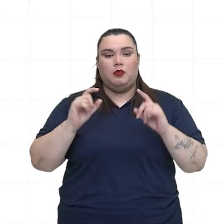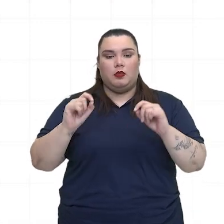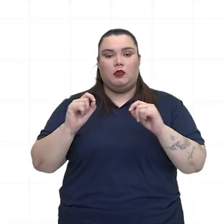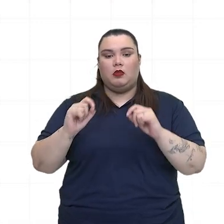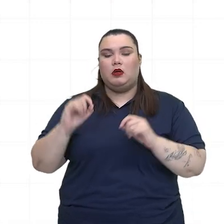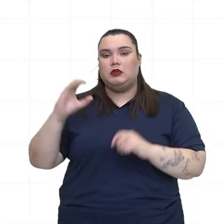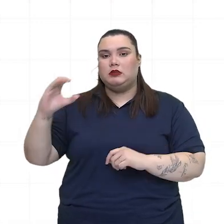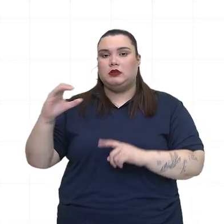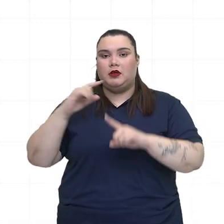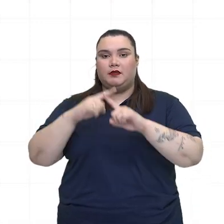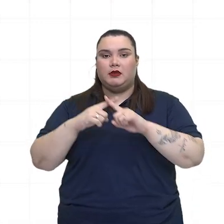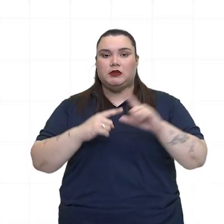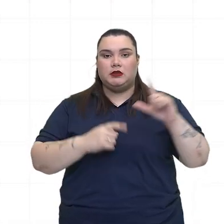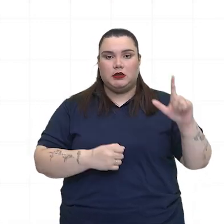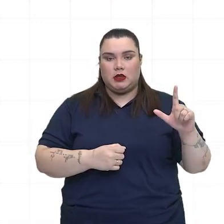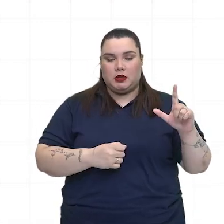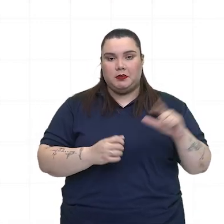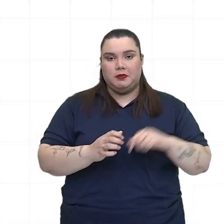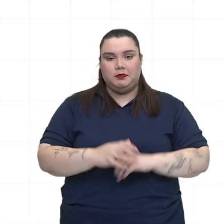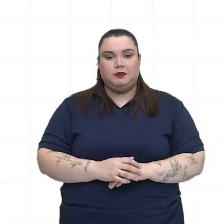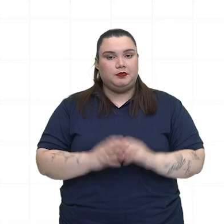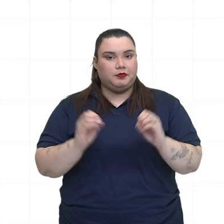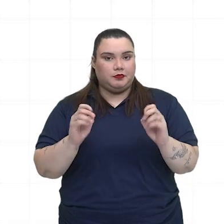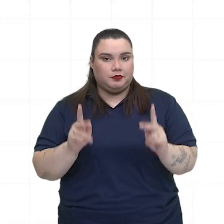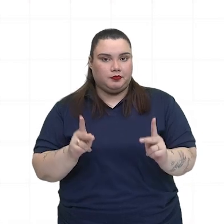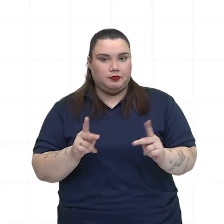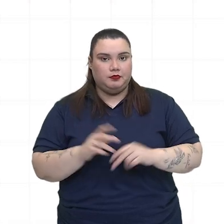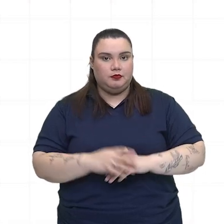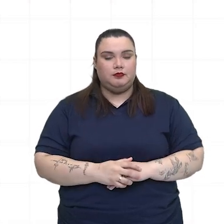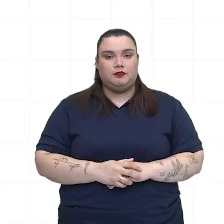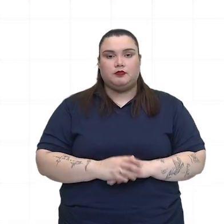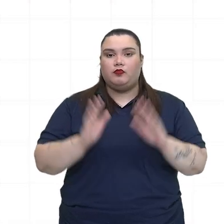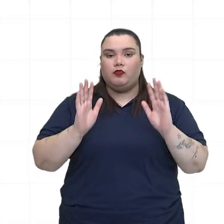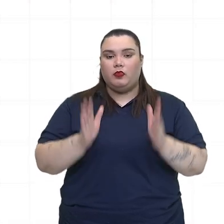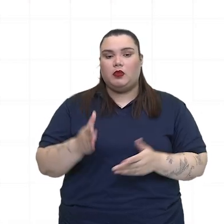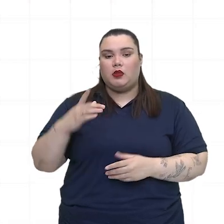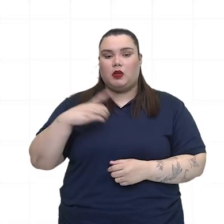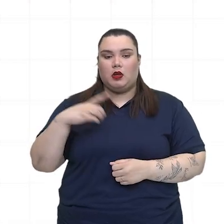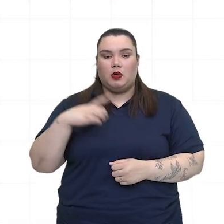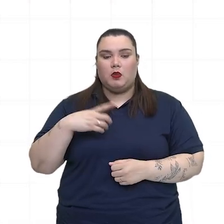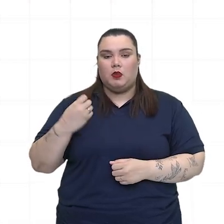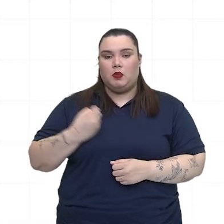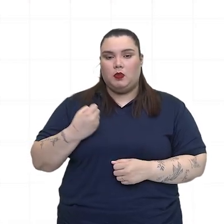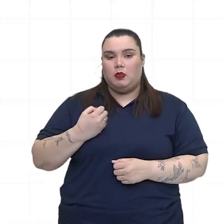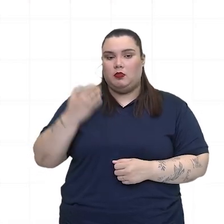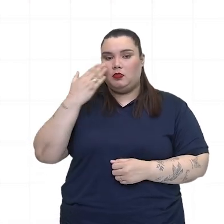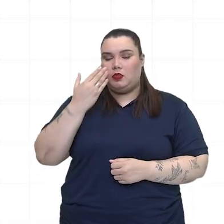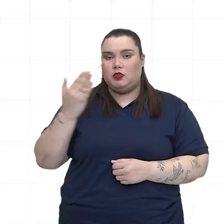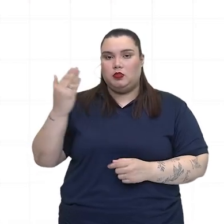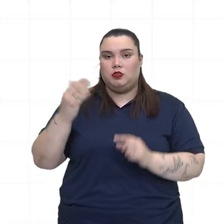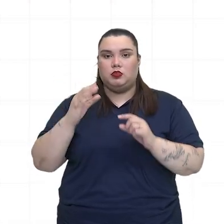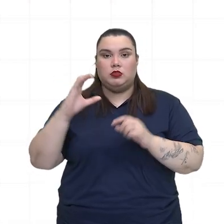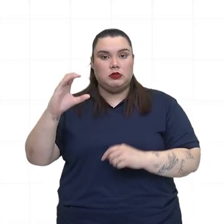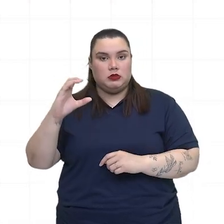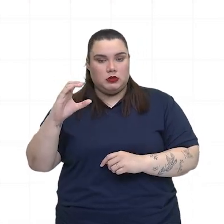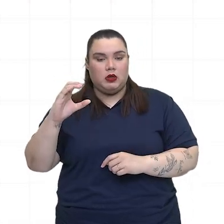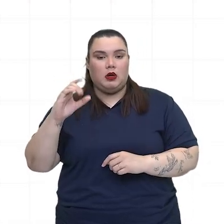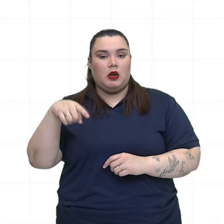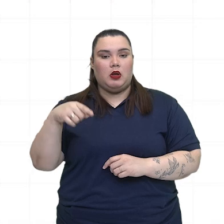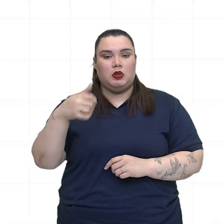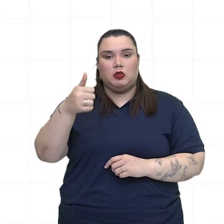entre o comprimento que multiplica a largura. Ok. Nós já temos o valor do nosso comprimento. Qual é o nosso